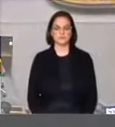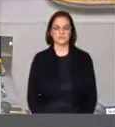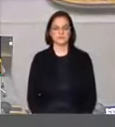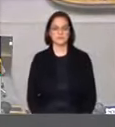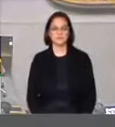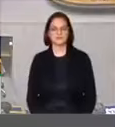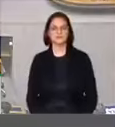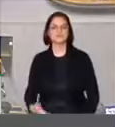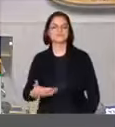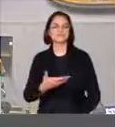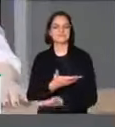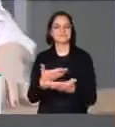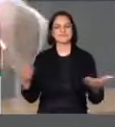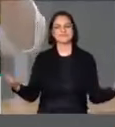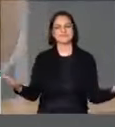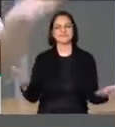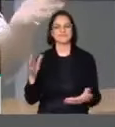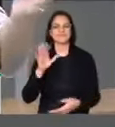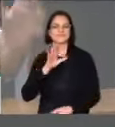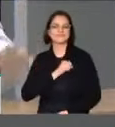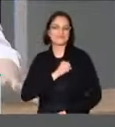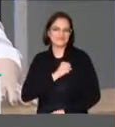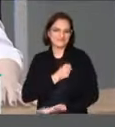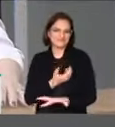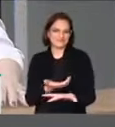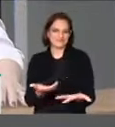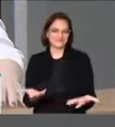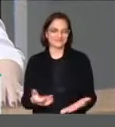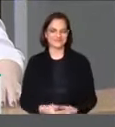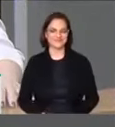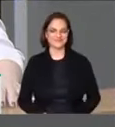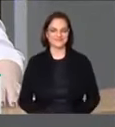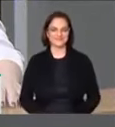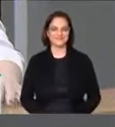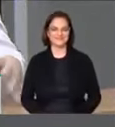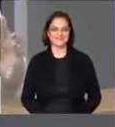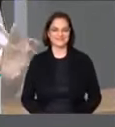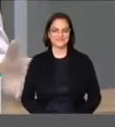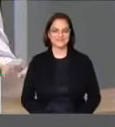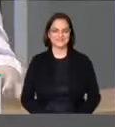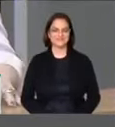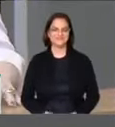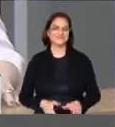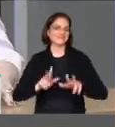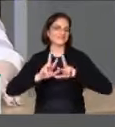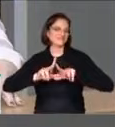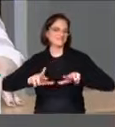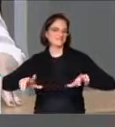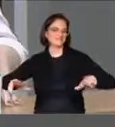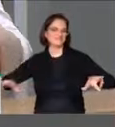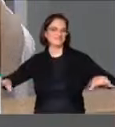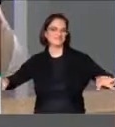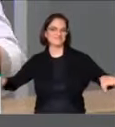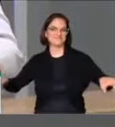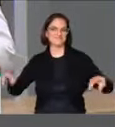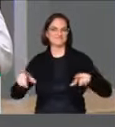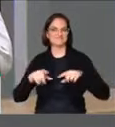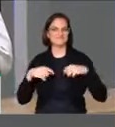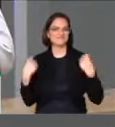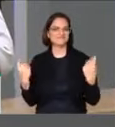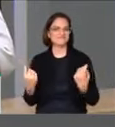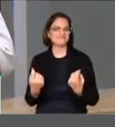Gente amada de todas as orientações, de todas